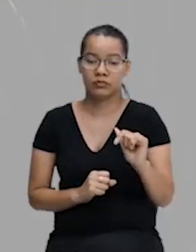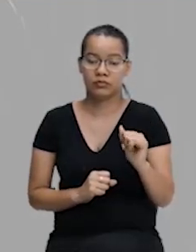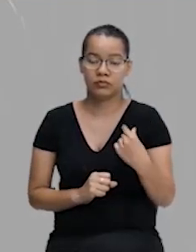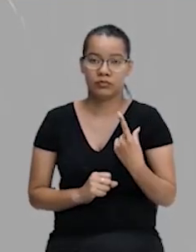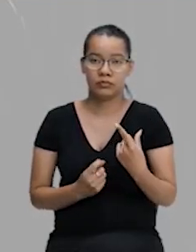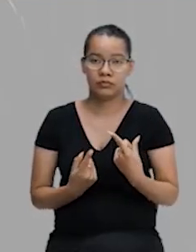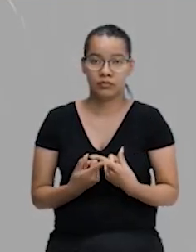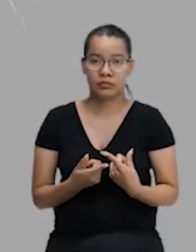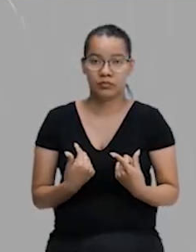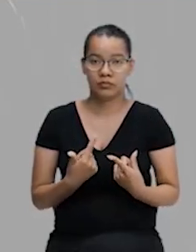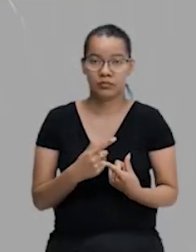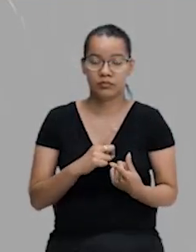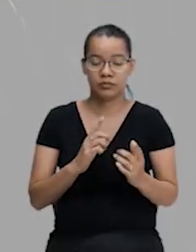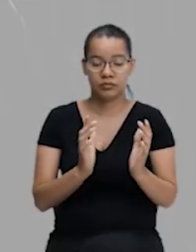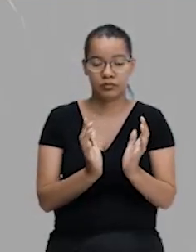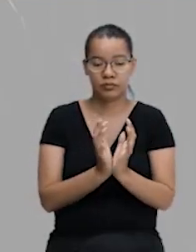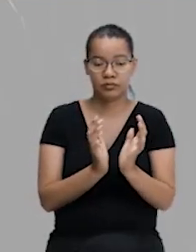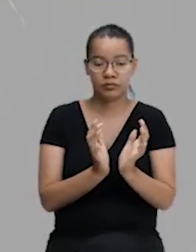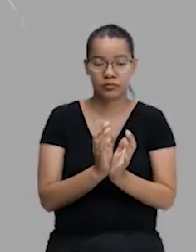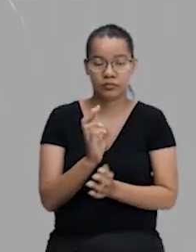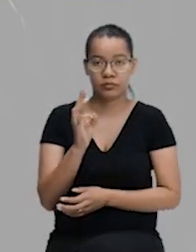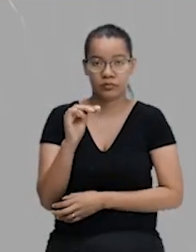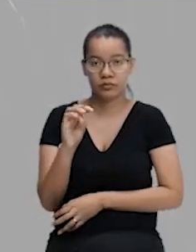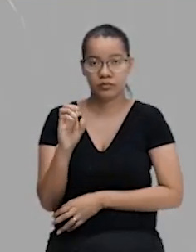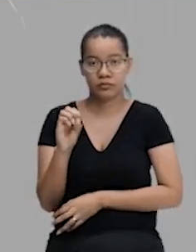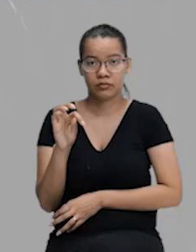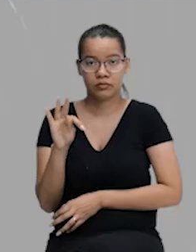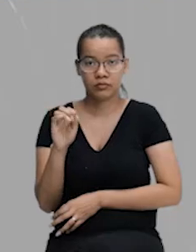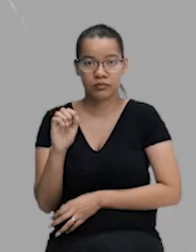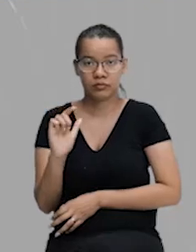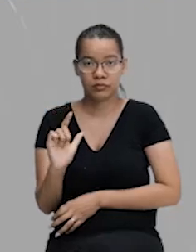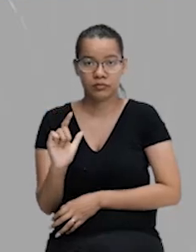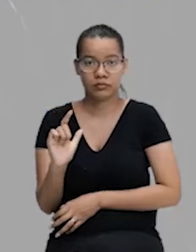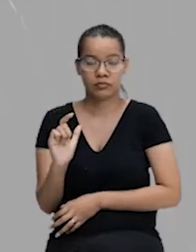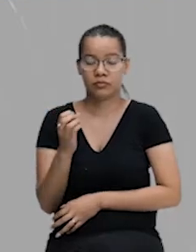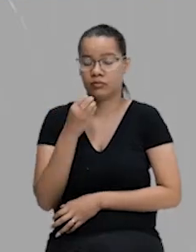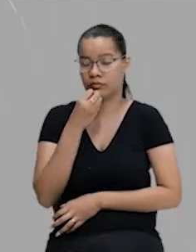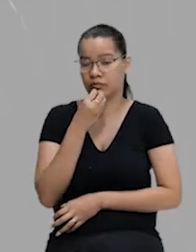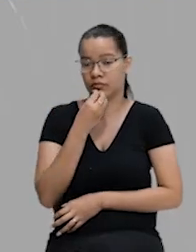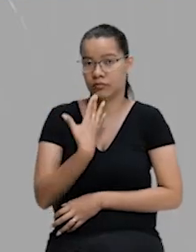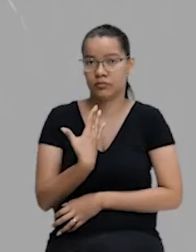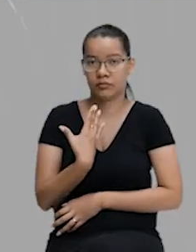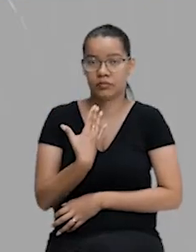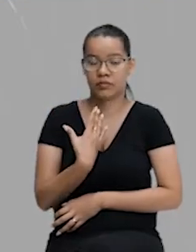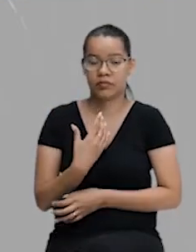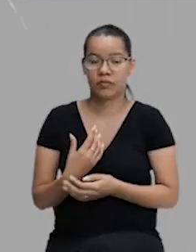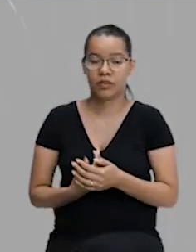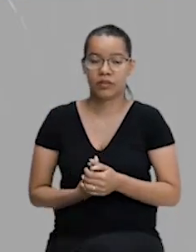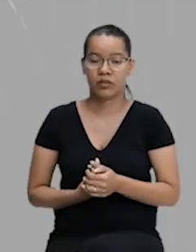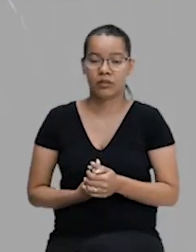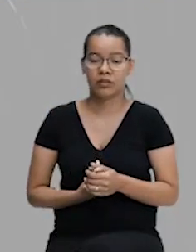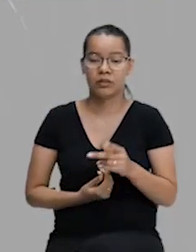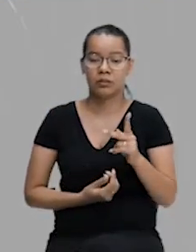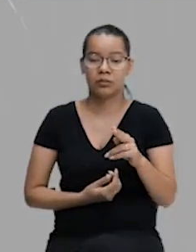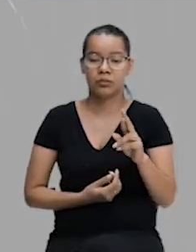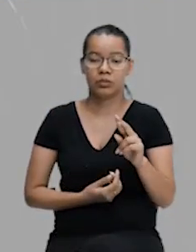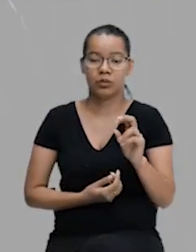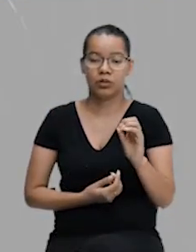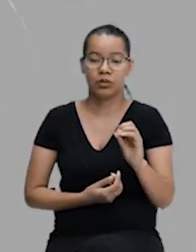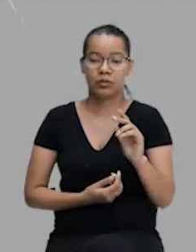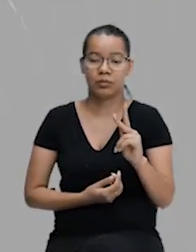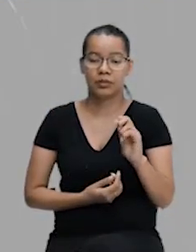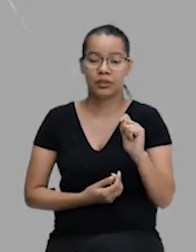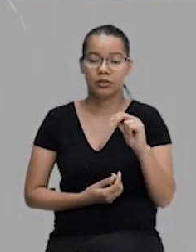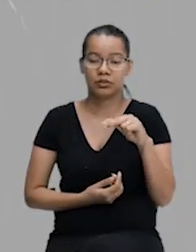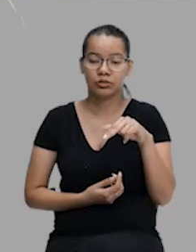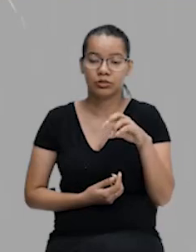grupo metil, radical metil, metila. Bom, propanoato. Por que propanoato? Porque nessa